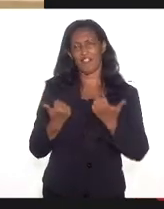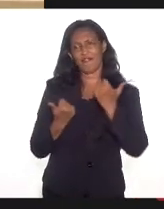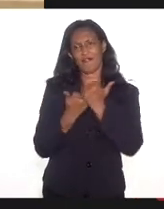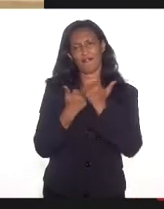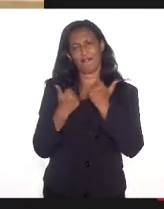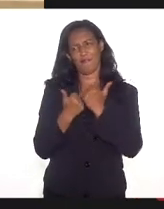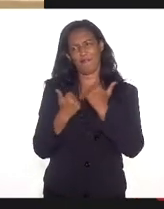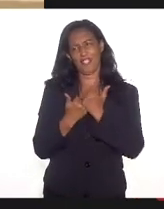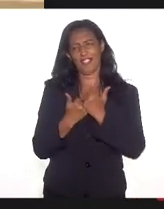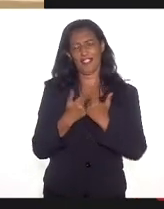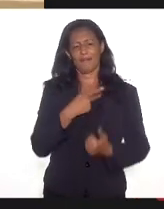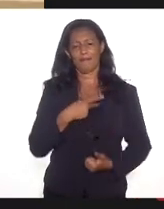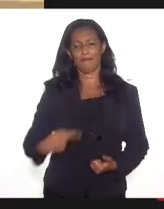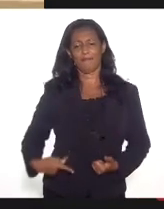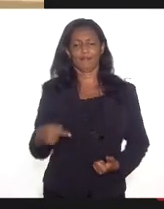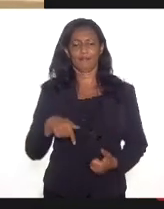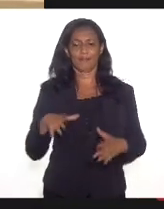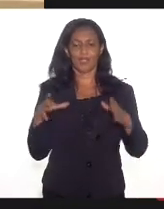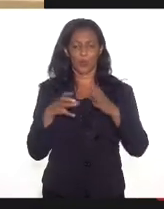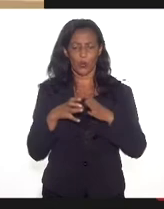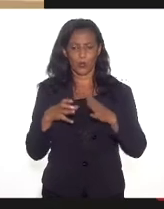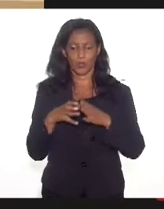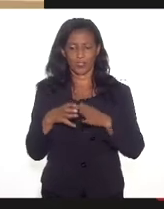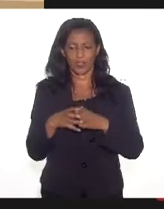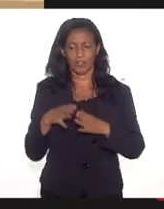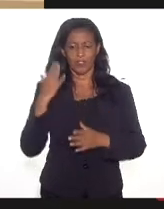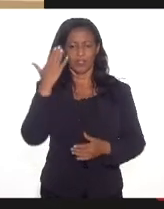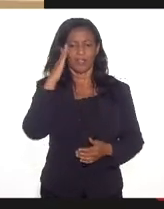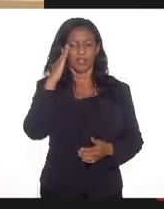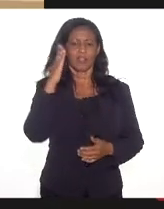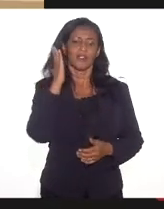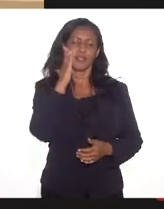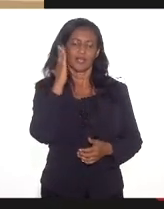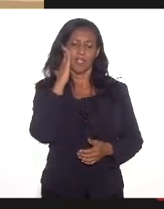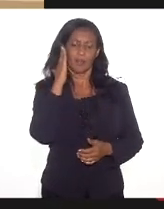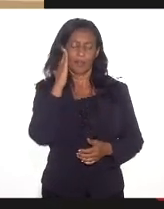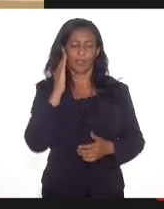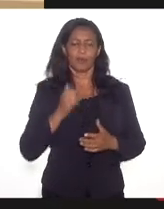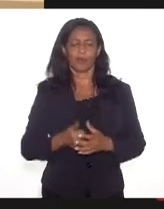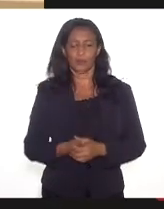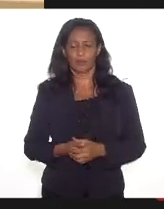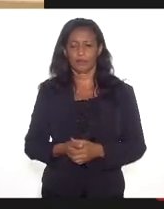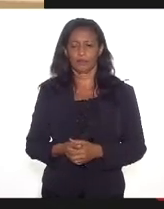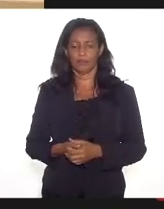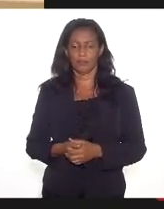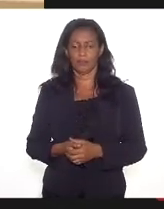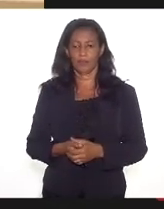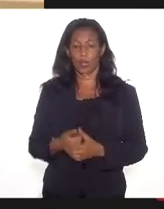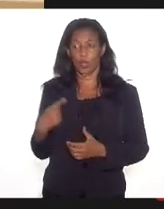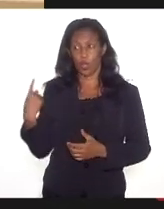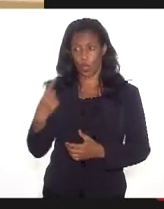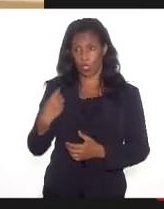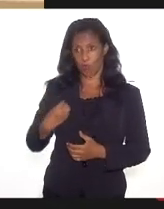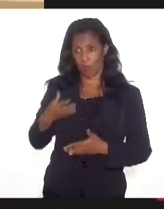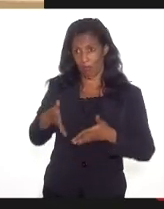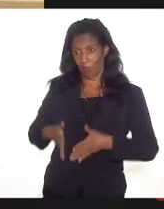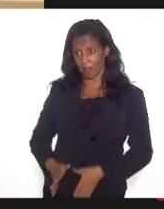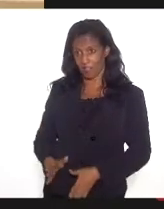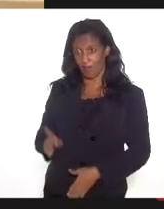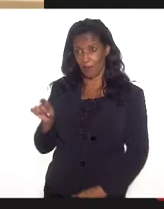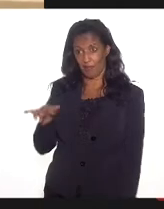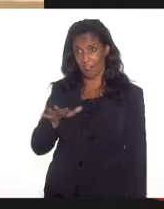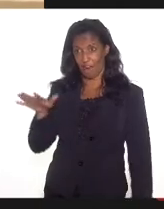-presidenta nesta comissão entendendo que sabemos né nós que vemos da favela da periferia do